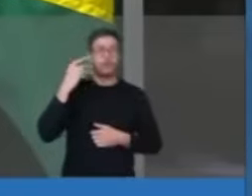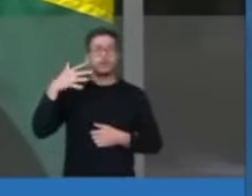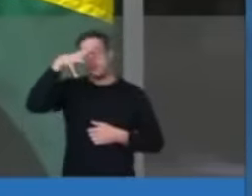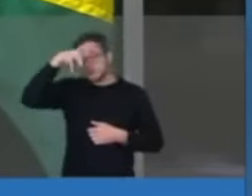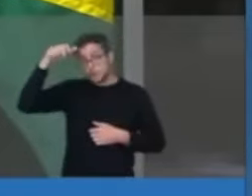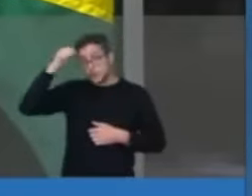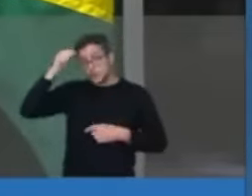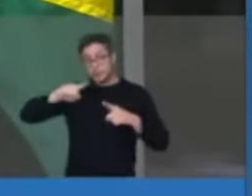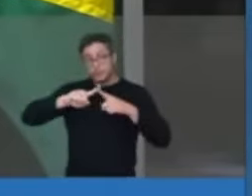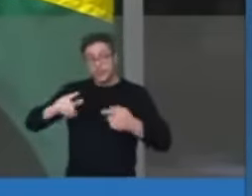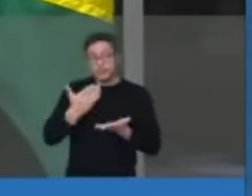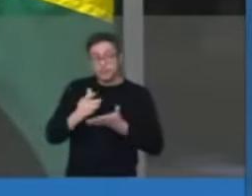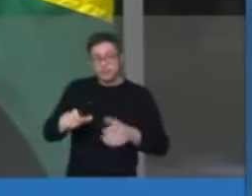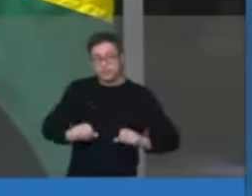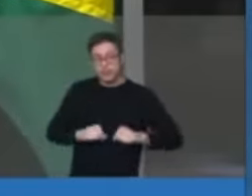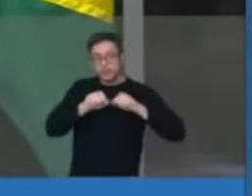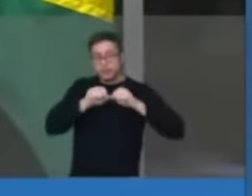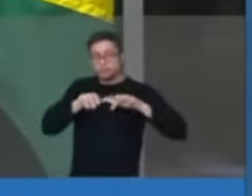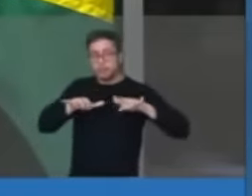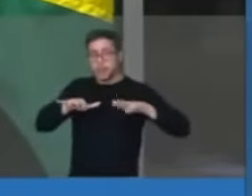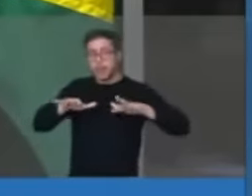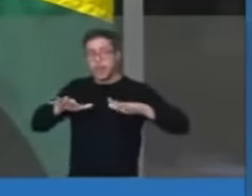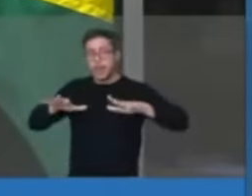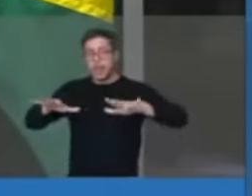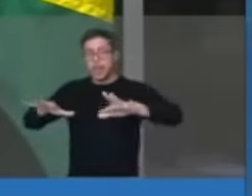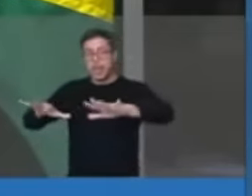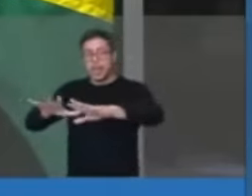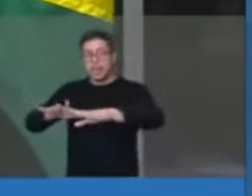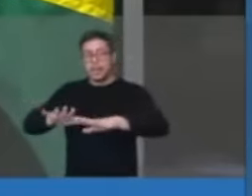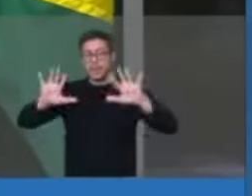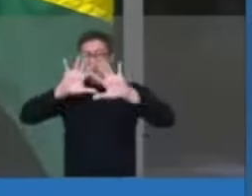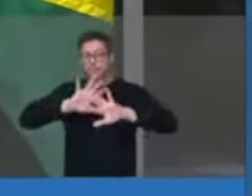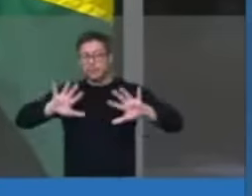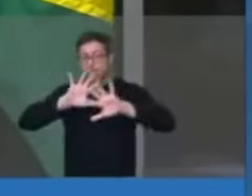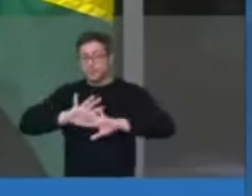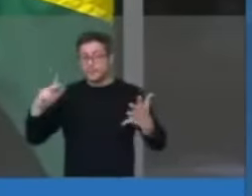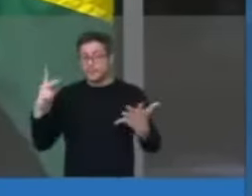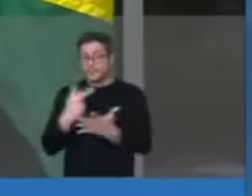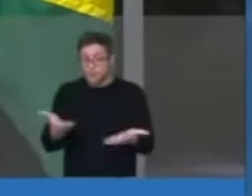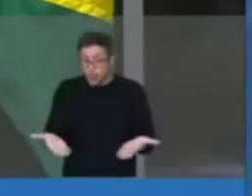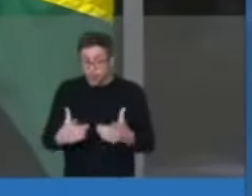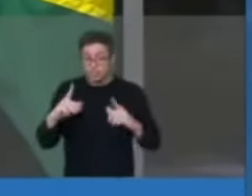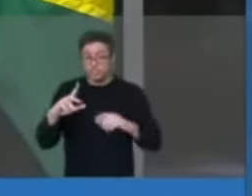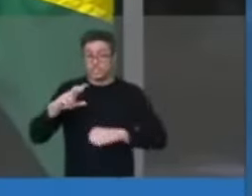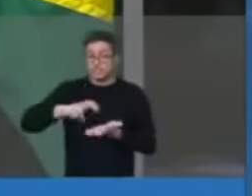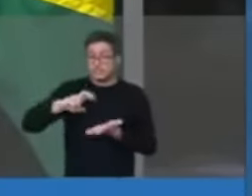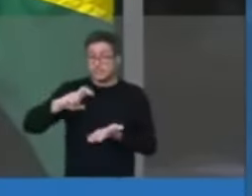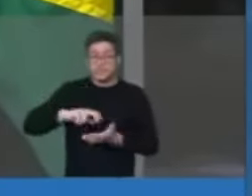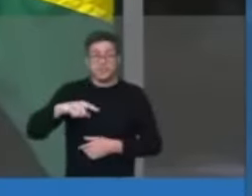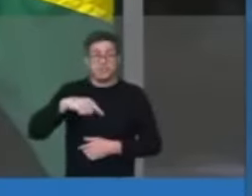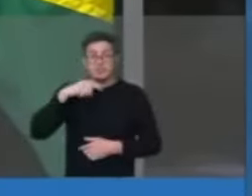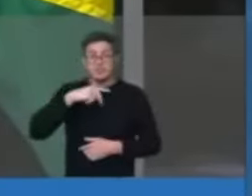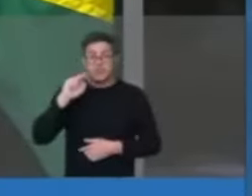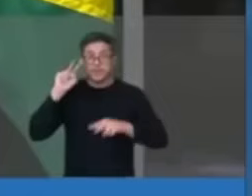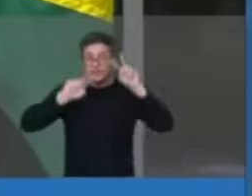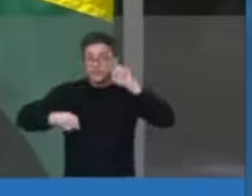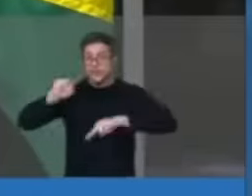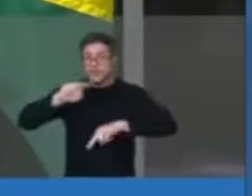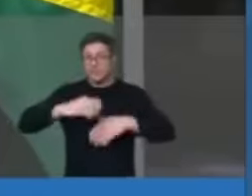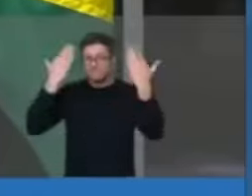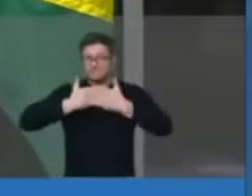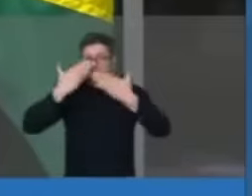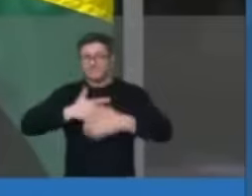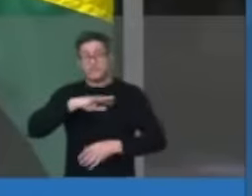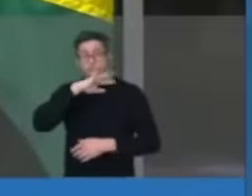Qual é a condição que os governos TM de combater esses incêndios criminosos que nós estamos acompanhando nesses últimos dias do país é preciso ter uma lei